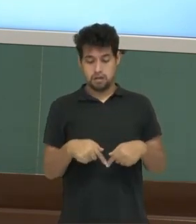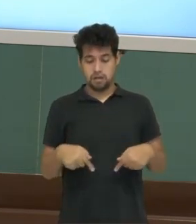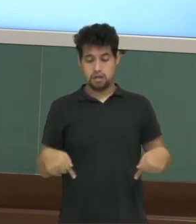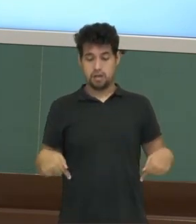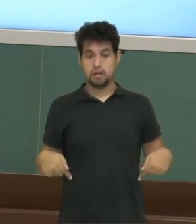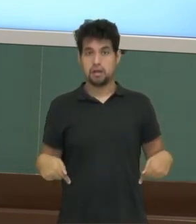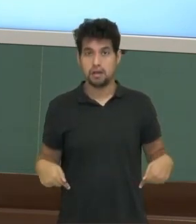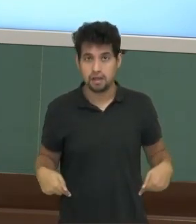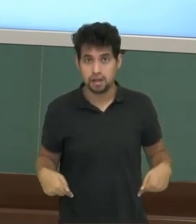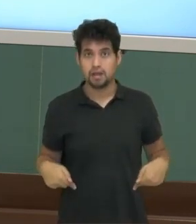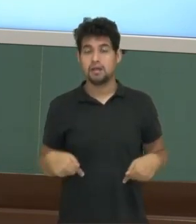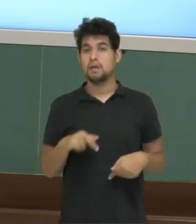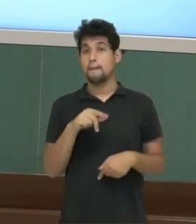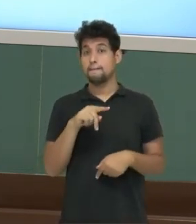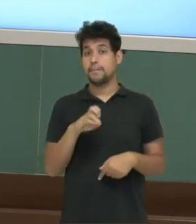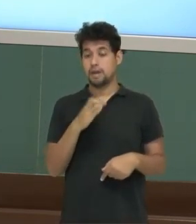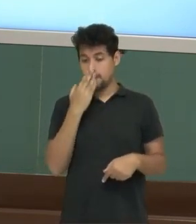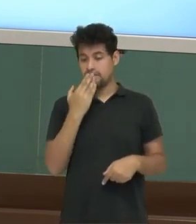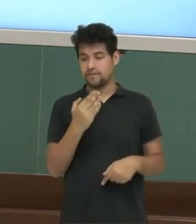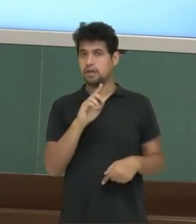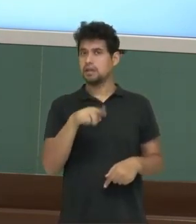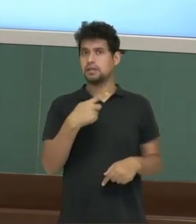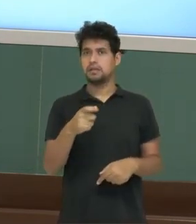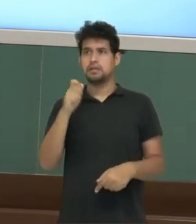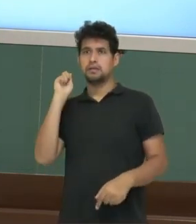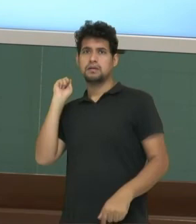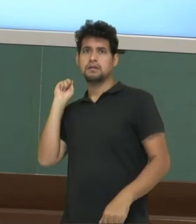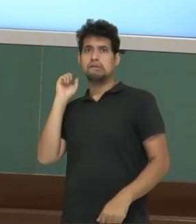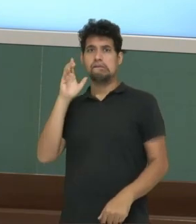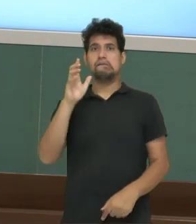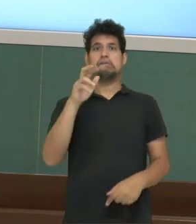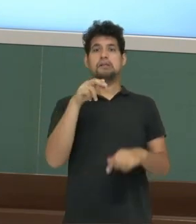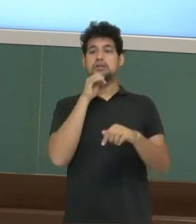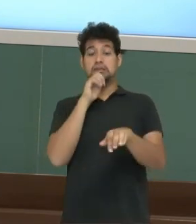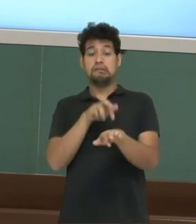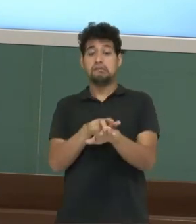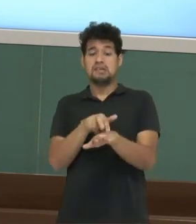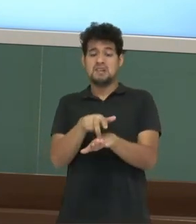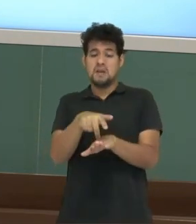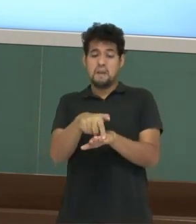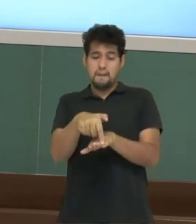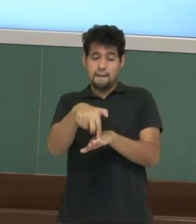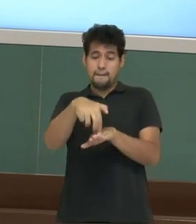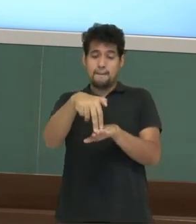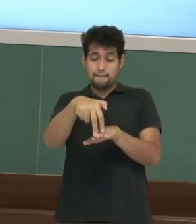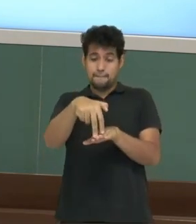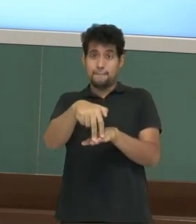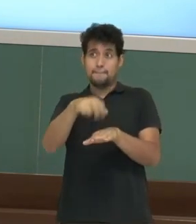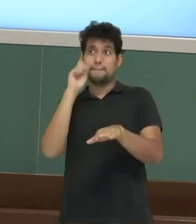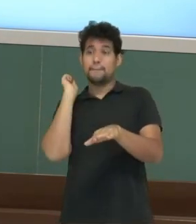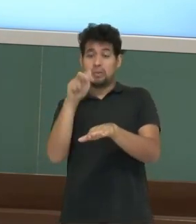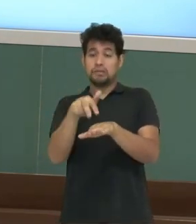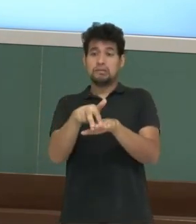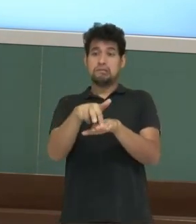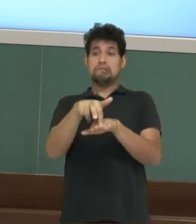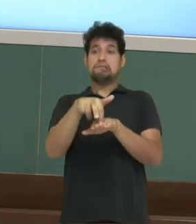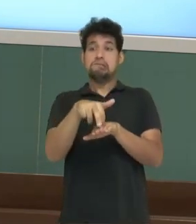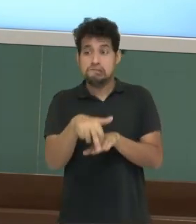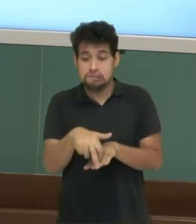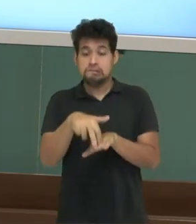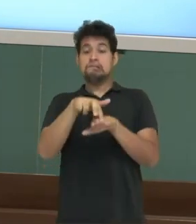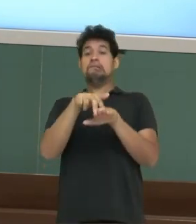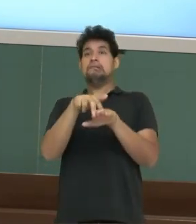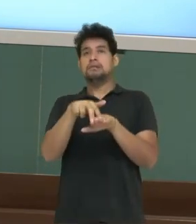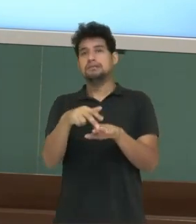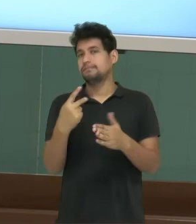ele colocar o pé para frente, depois que soltou o dardo, pisar na linha, cruzar essa linha do arremesso, ele irá